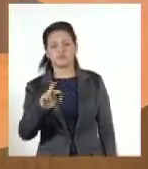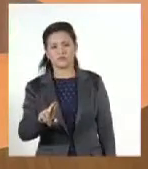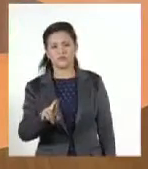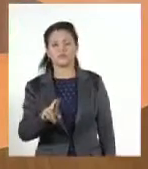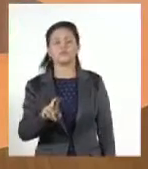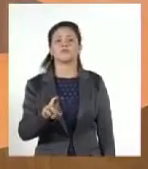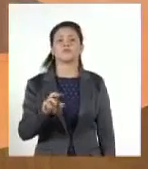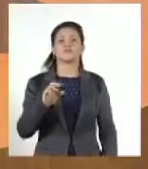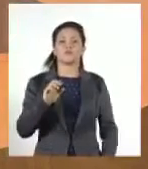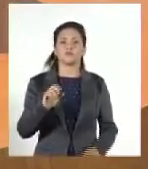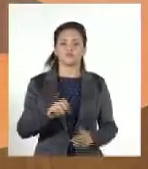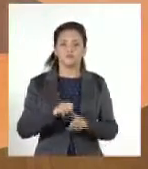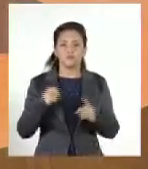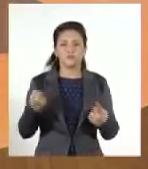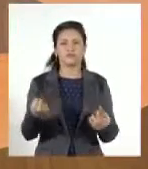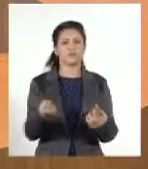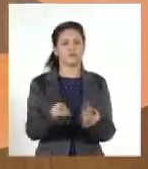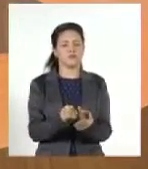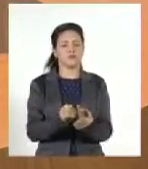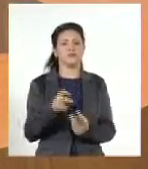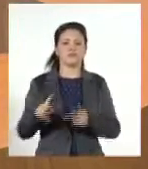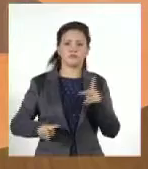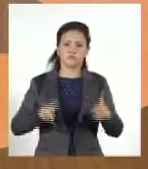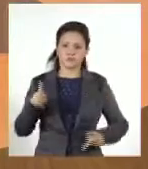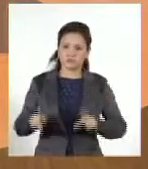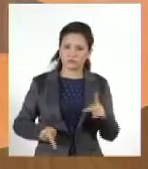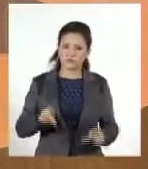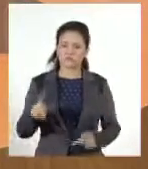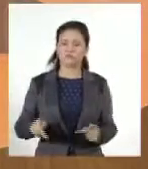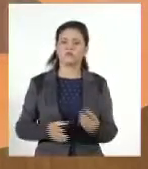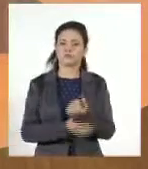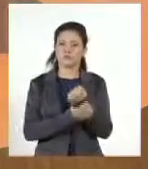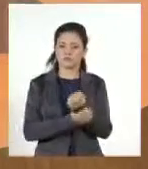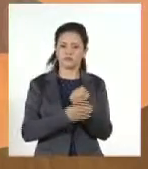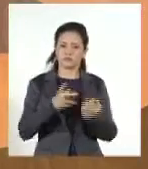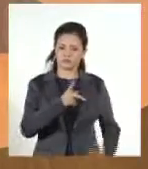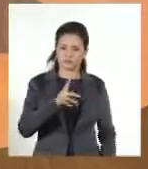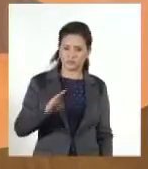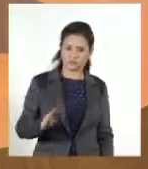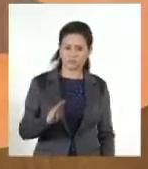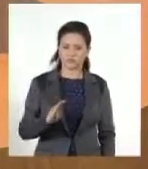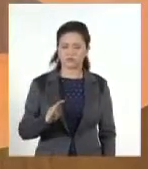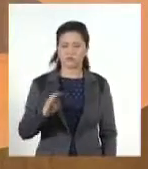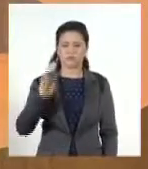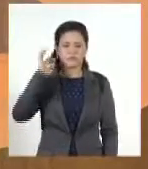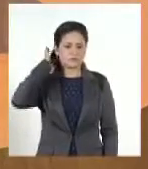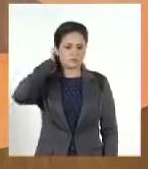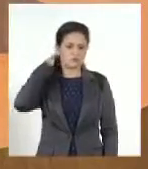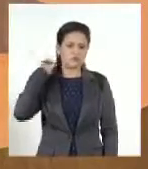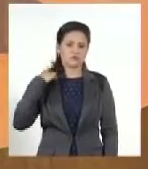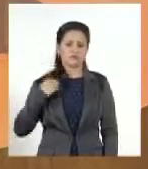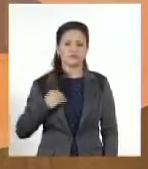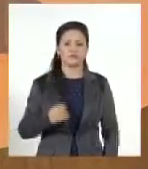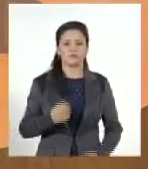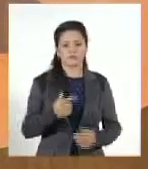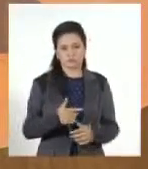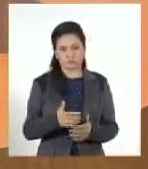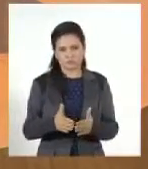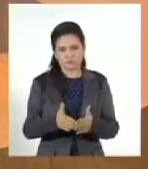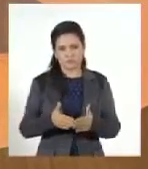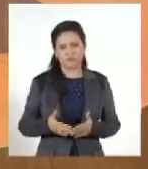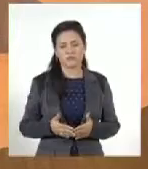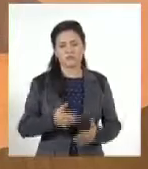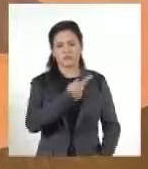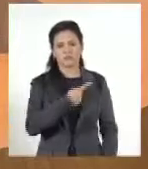da segurança pública. Então, apelo ao presidente da Comissão de Segurança desta casa, que amanhã a gente